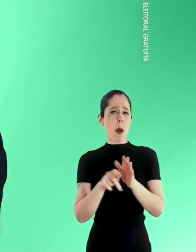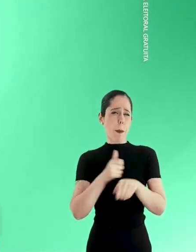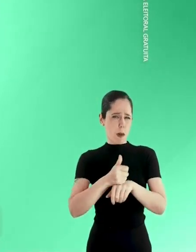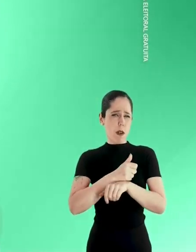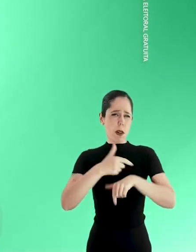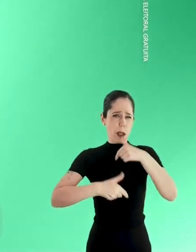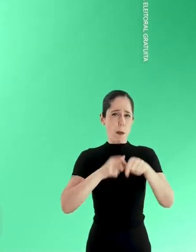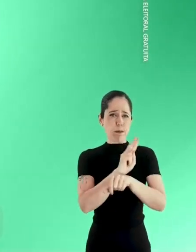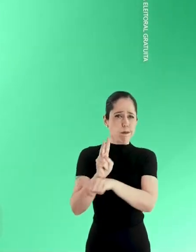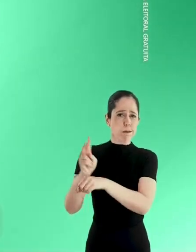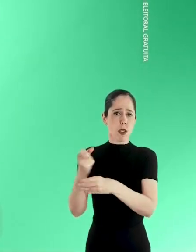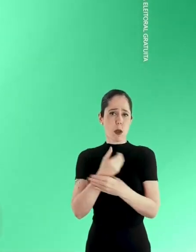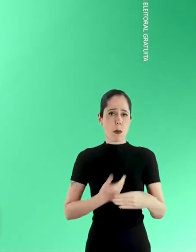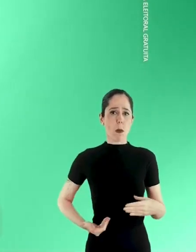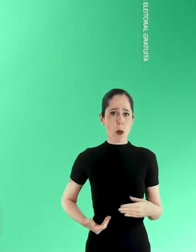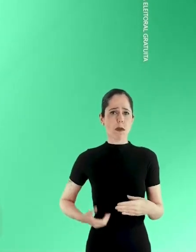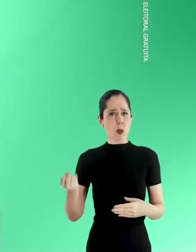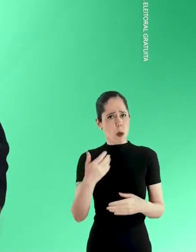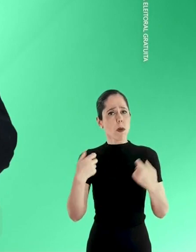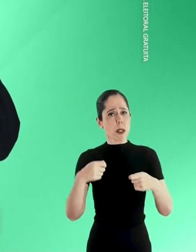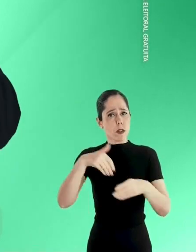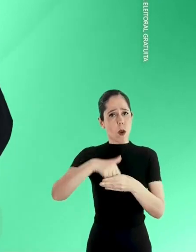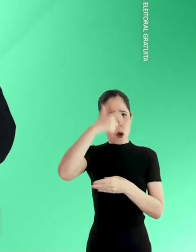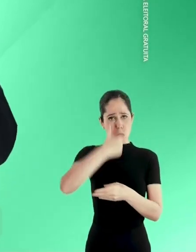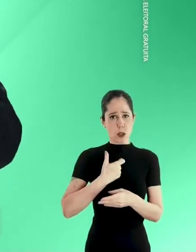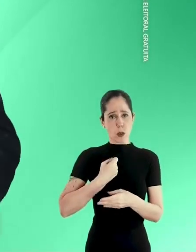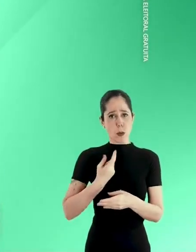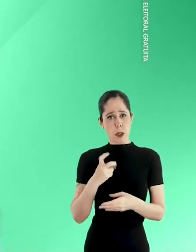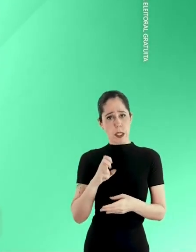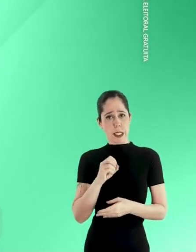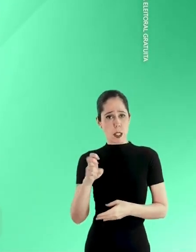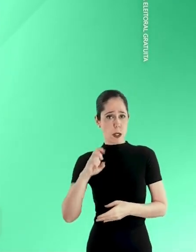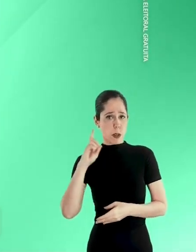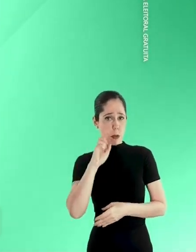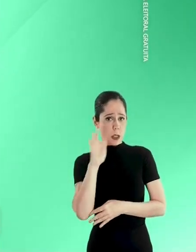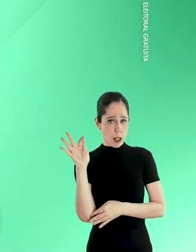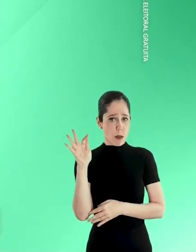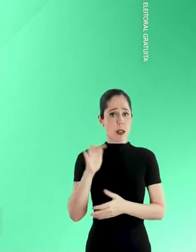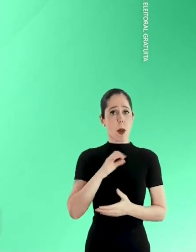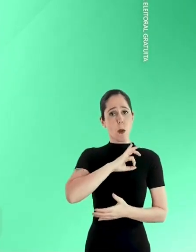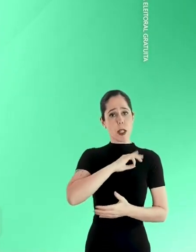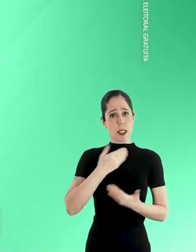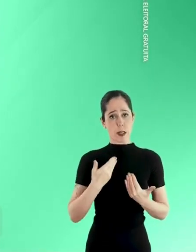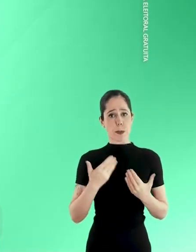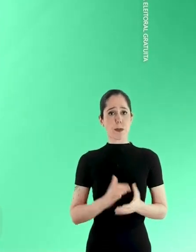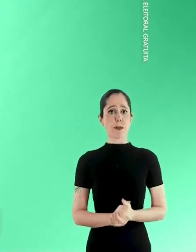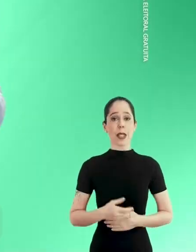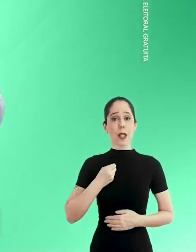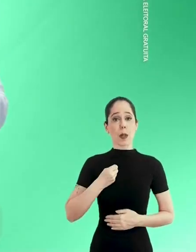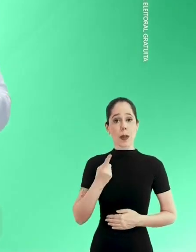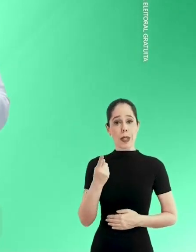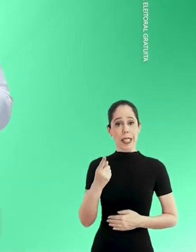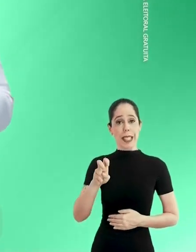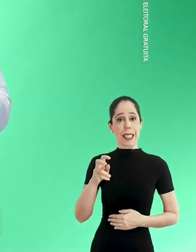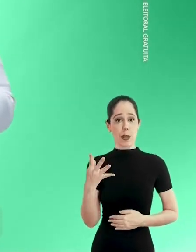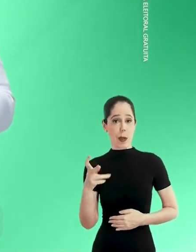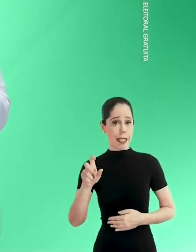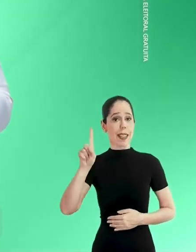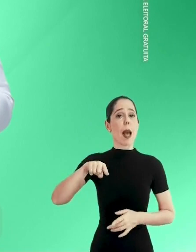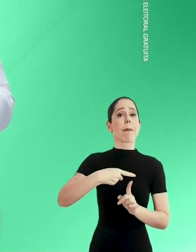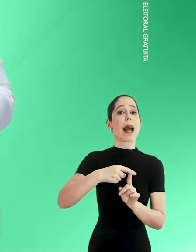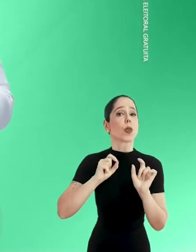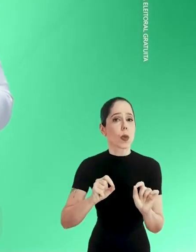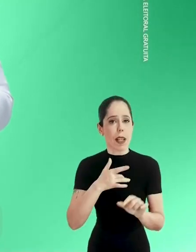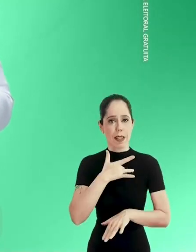aos agentes da segurança pública. Renovar é preciso. Vote 1505 para deputado federal, policial penal Wagner Fan. 1545